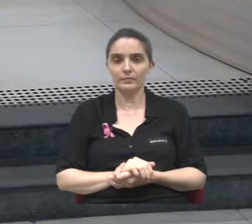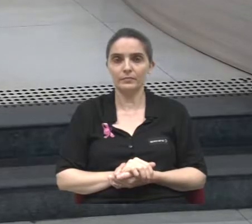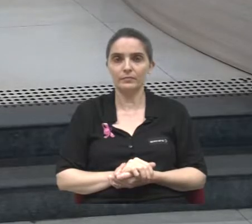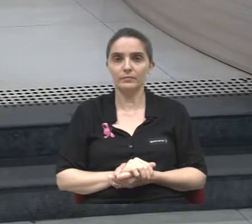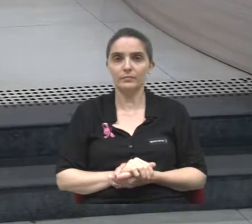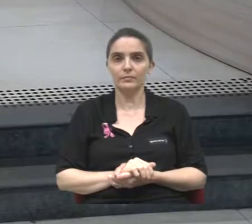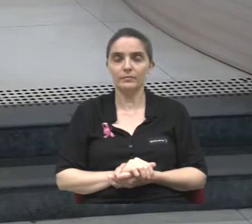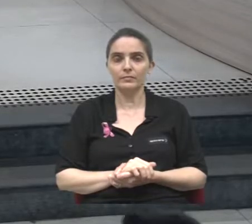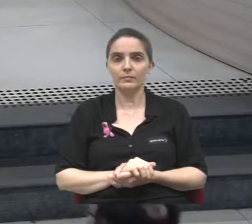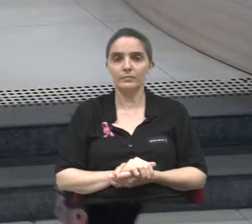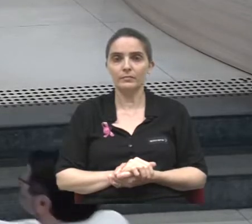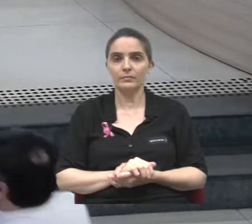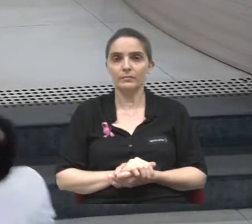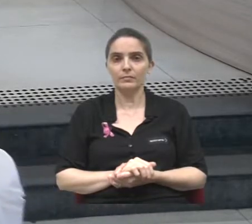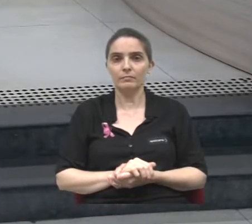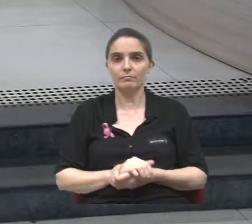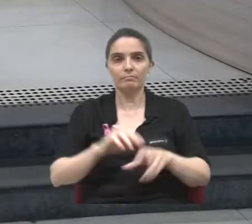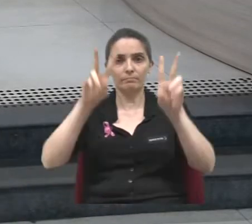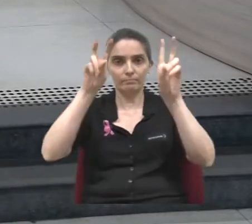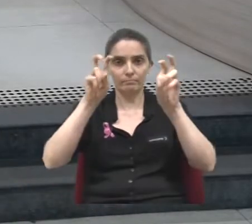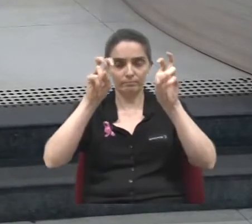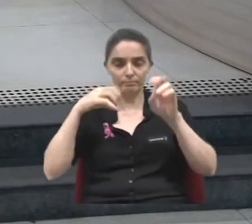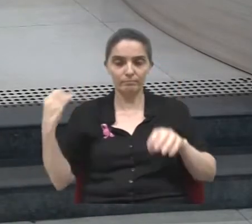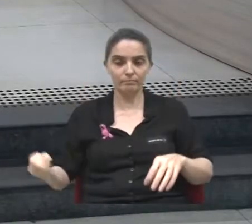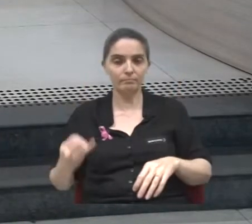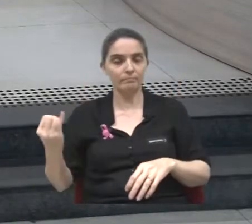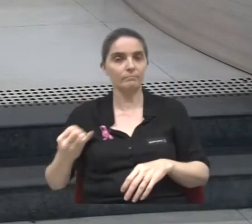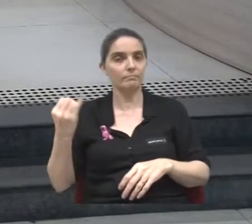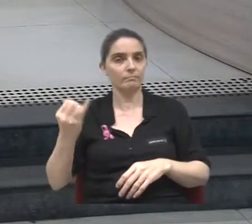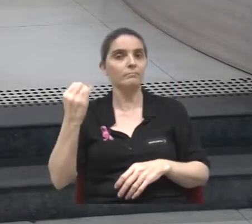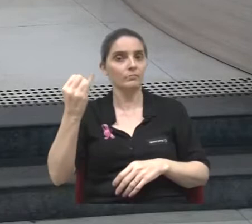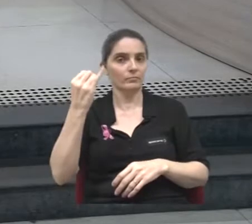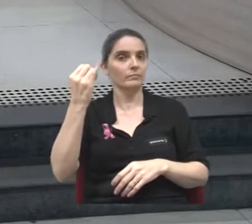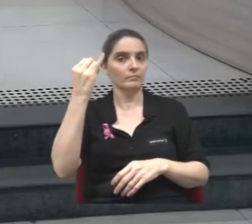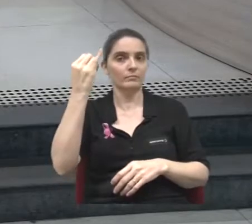Sobre um assunto tão importante...